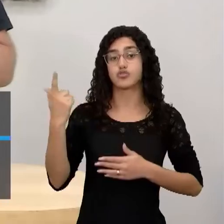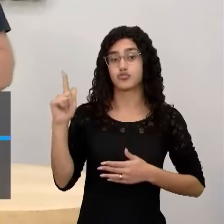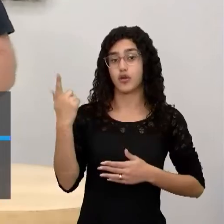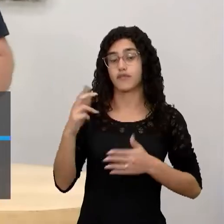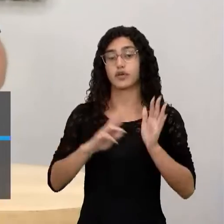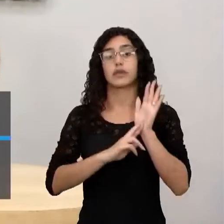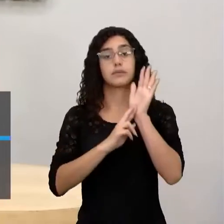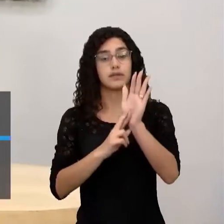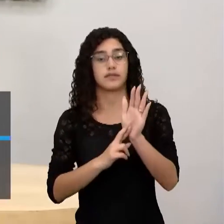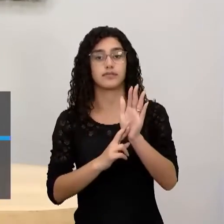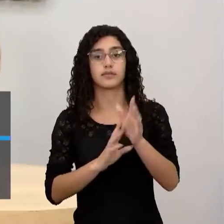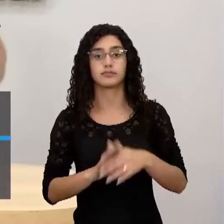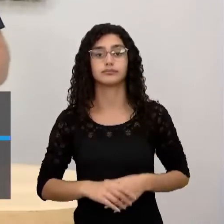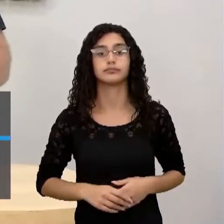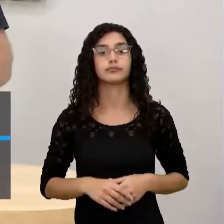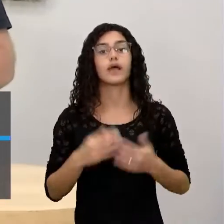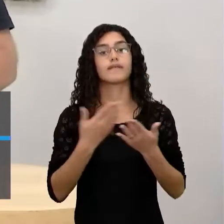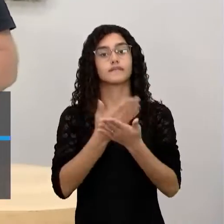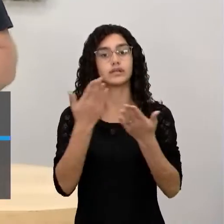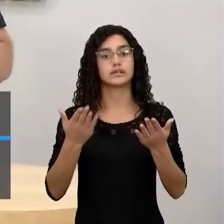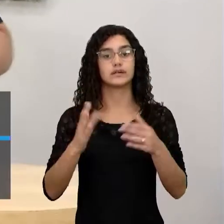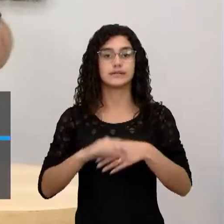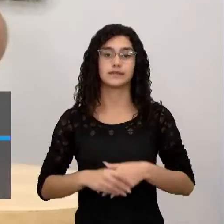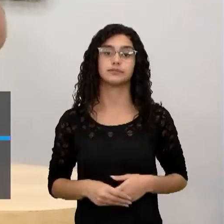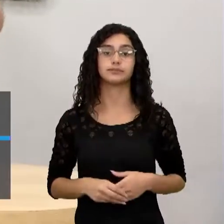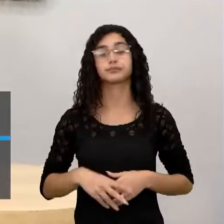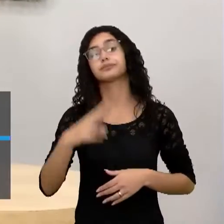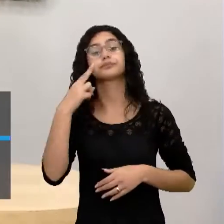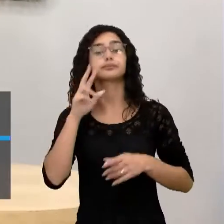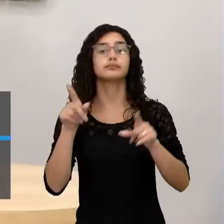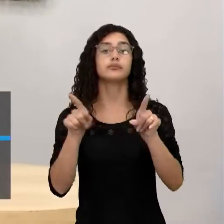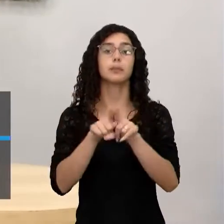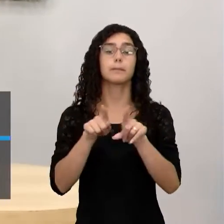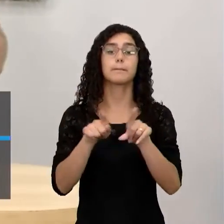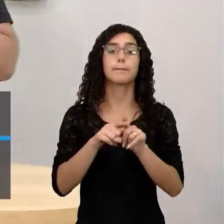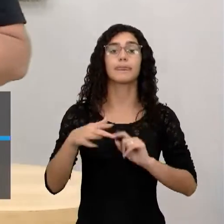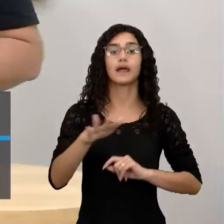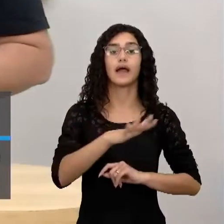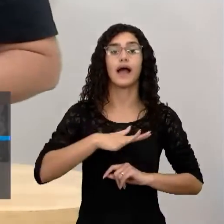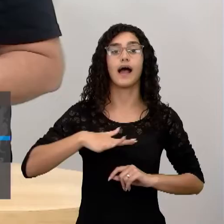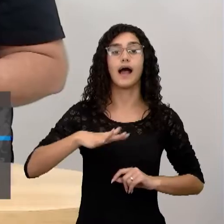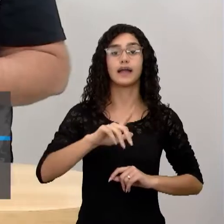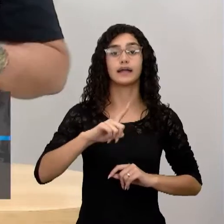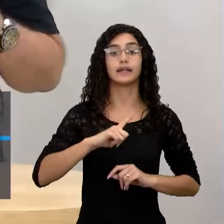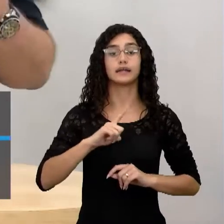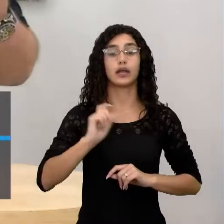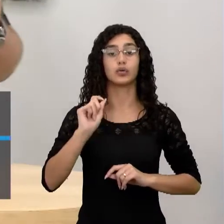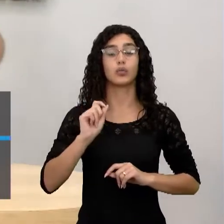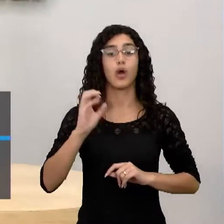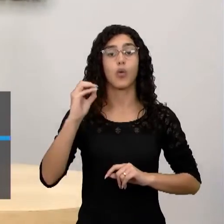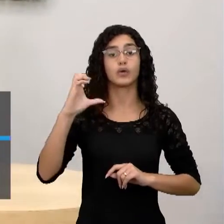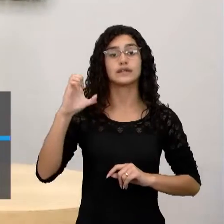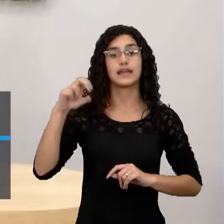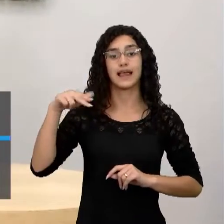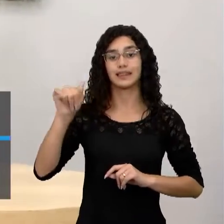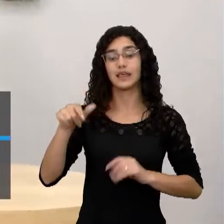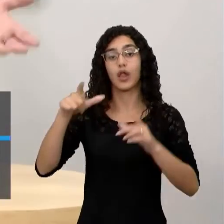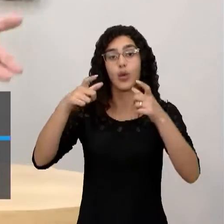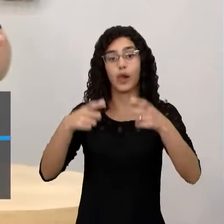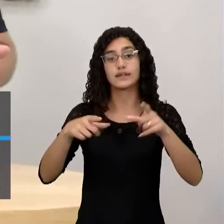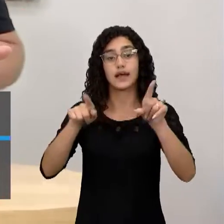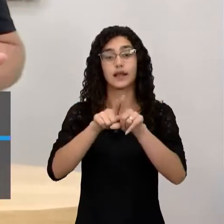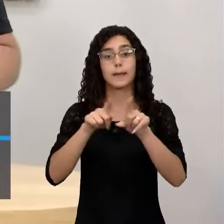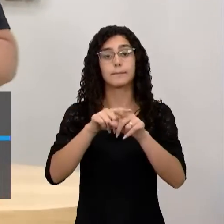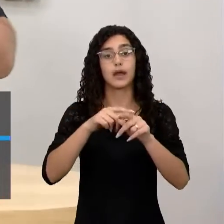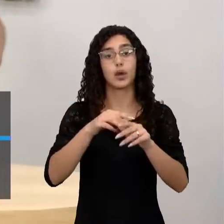gente apresenta aqui para vocês, tá certo? Então, vimos aí, né, o espaço, né, na qual a Oceania está localizada,